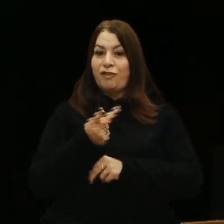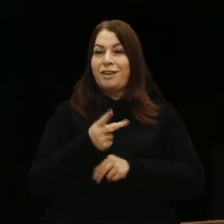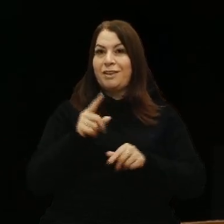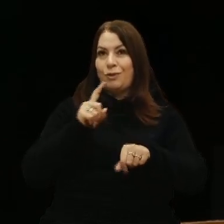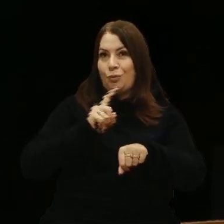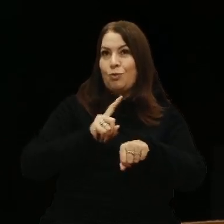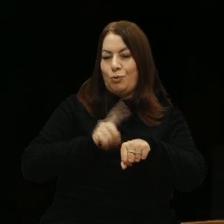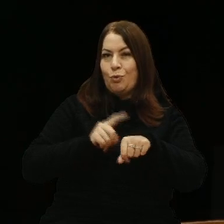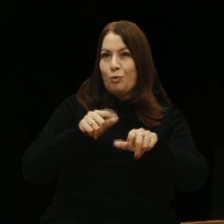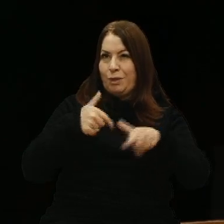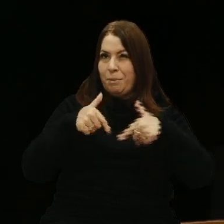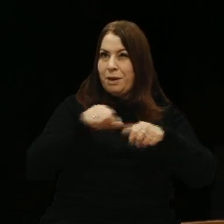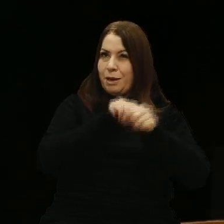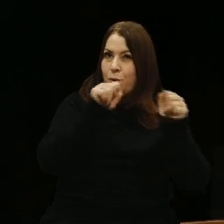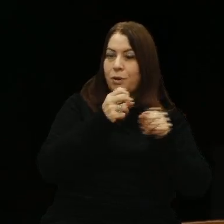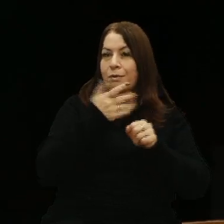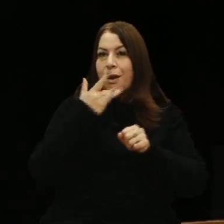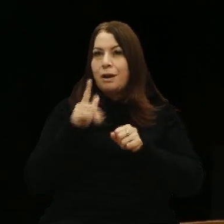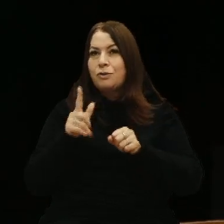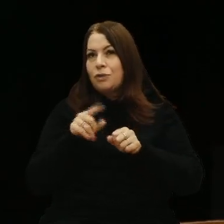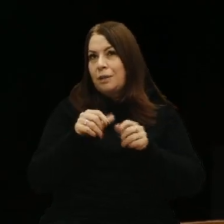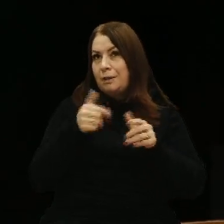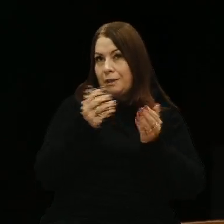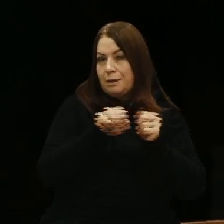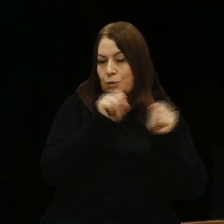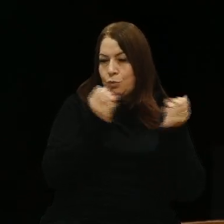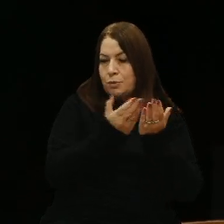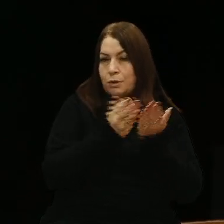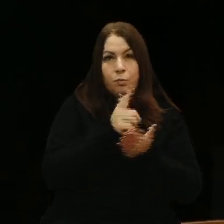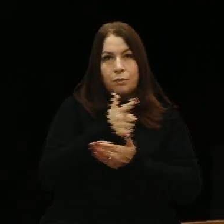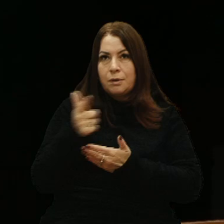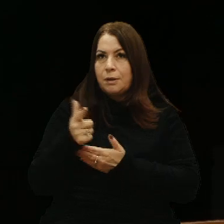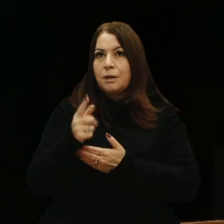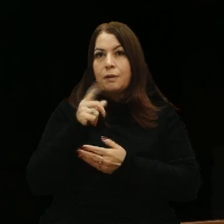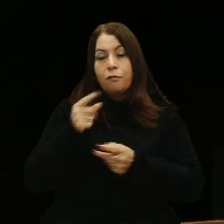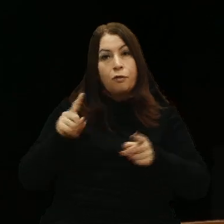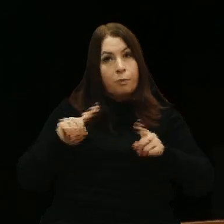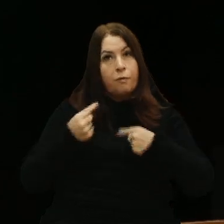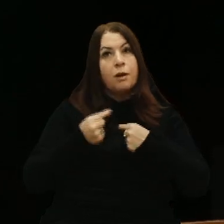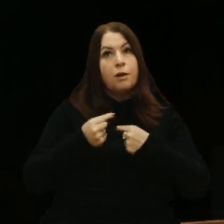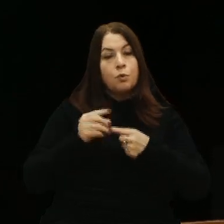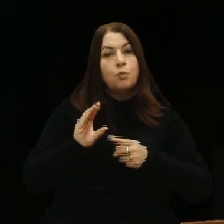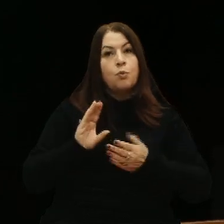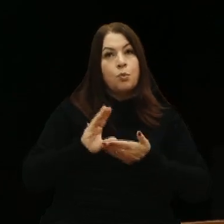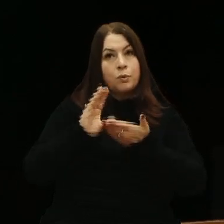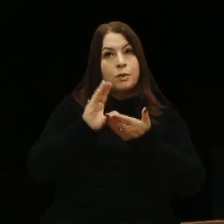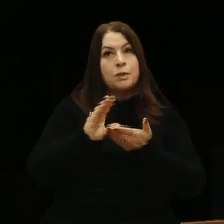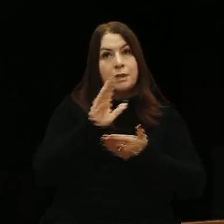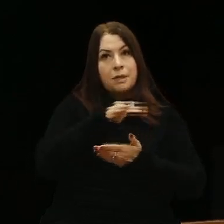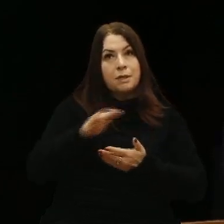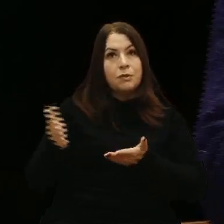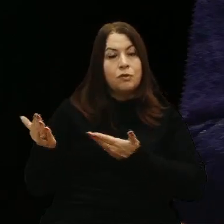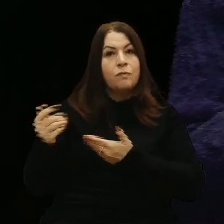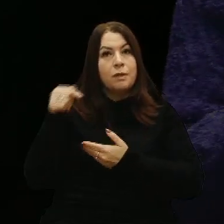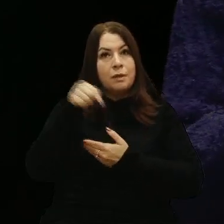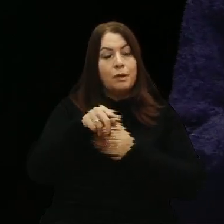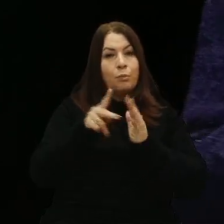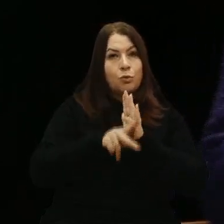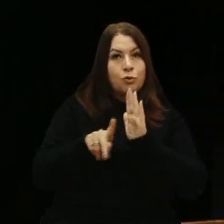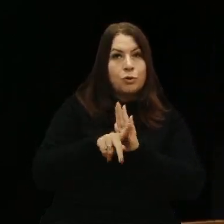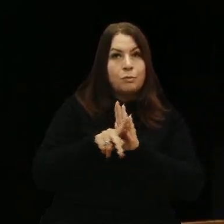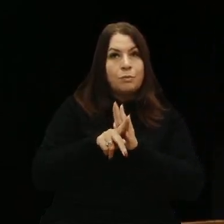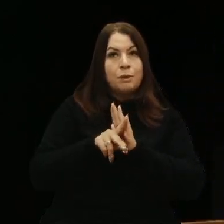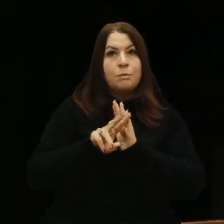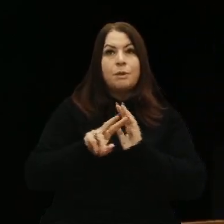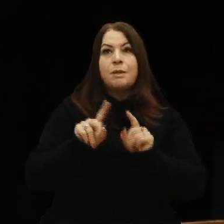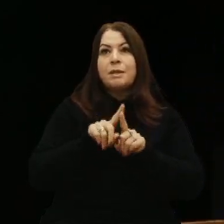debate, inclusive, que foi provocado essa semana pelo Conselho da Criança e do Adolescente, que diz que já tem um projeto aportado nessa casa sobre